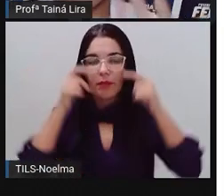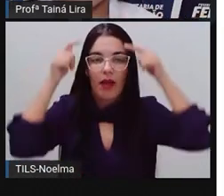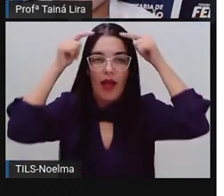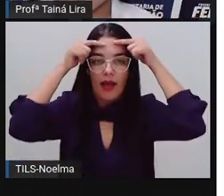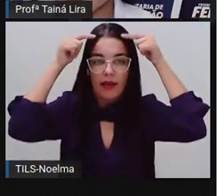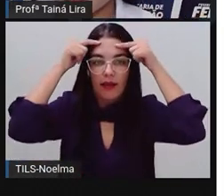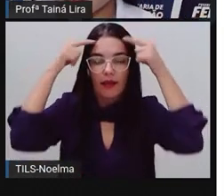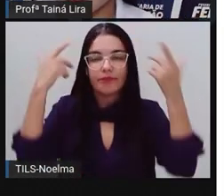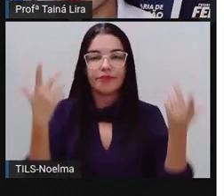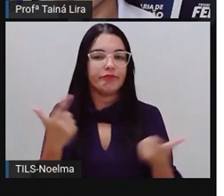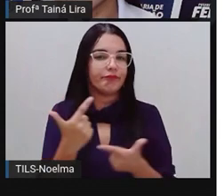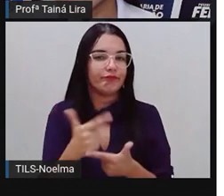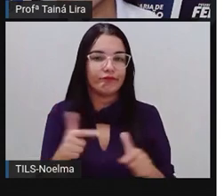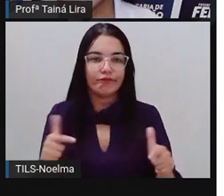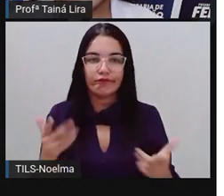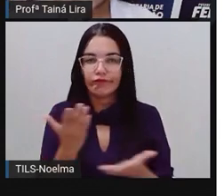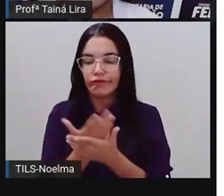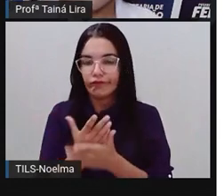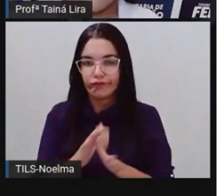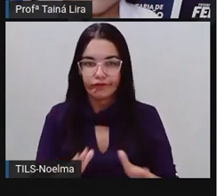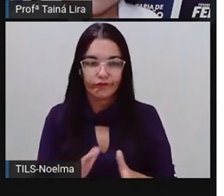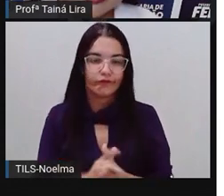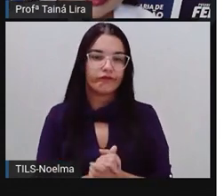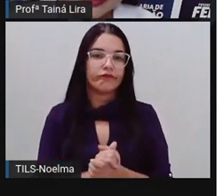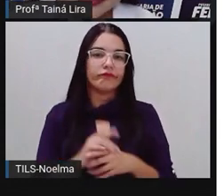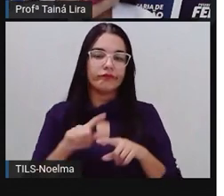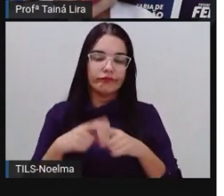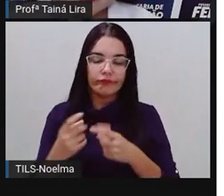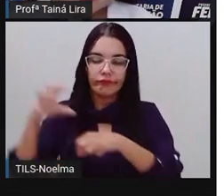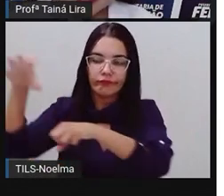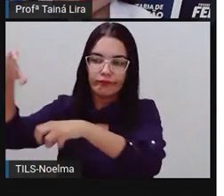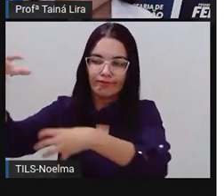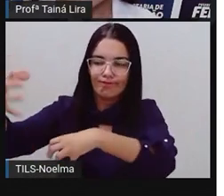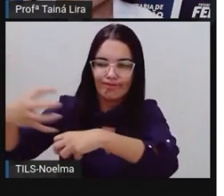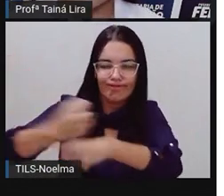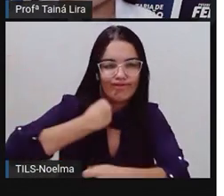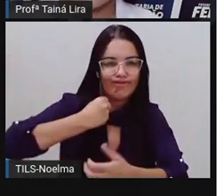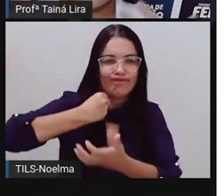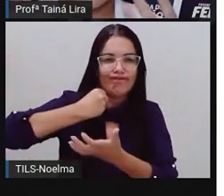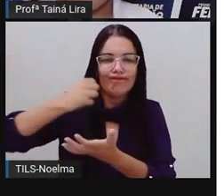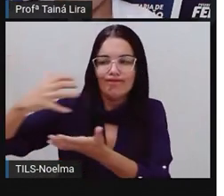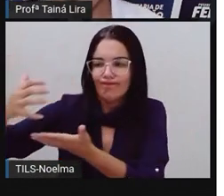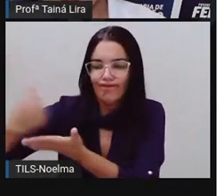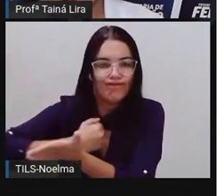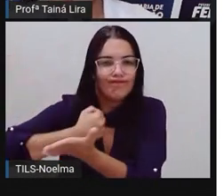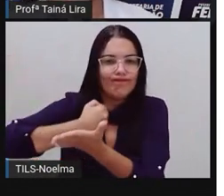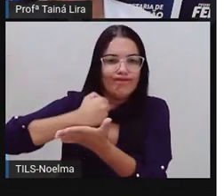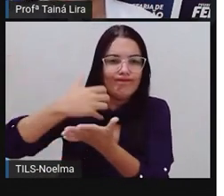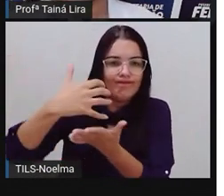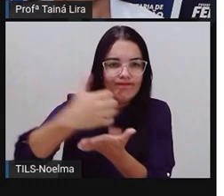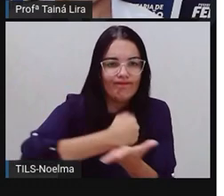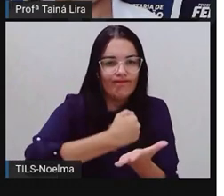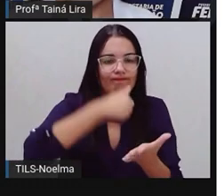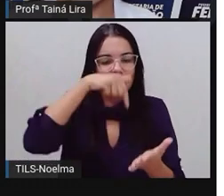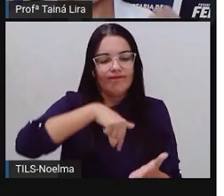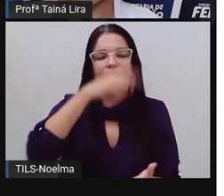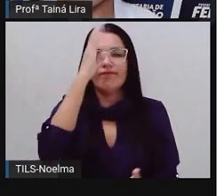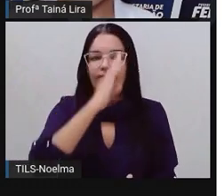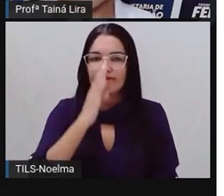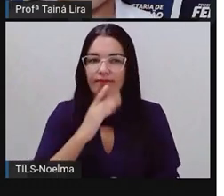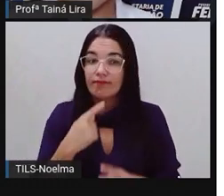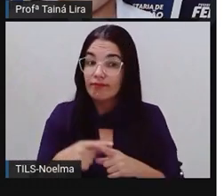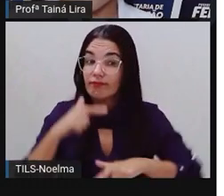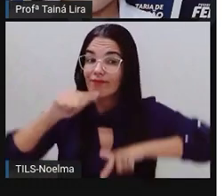direito de governar o seu reino e foram trazidos para o Brasil contra a sua vontade para